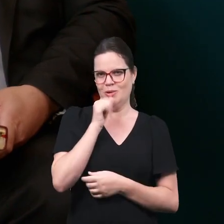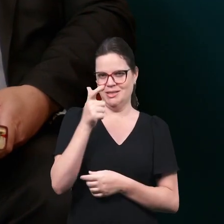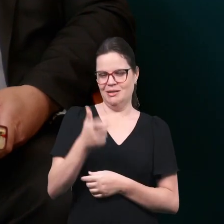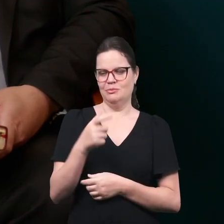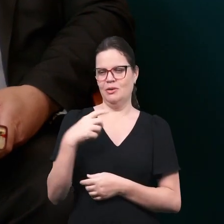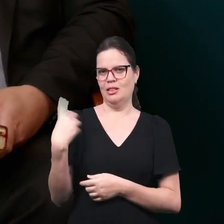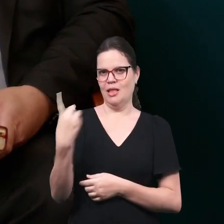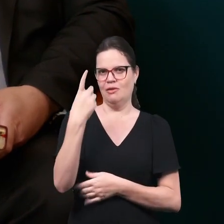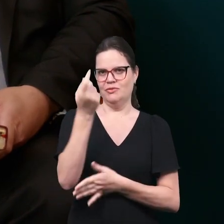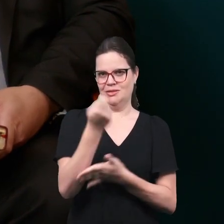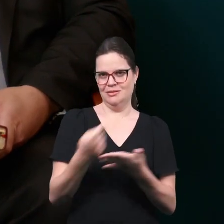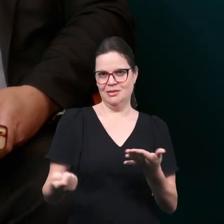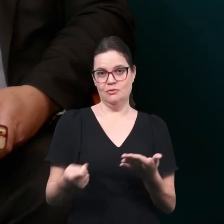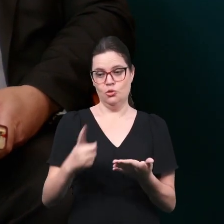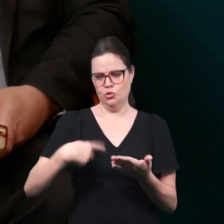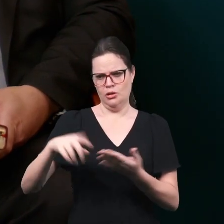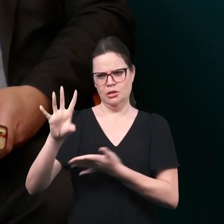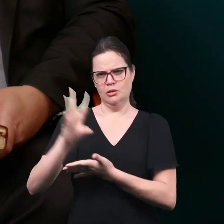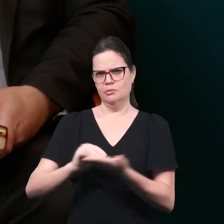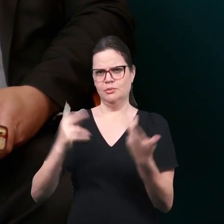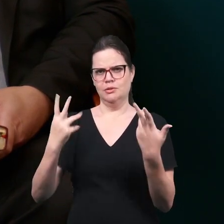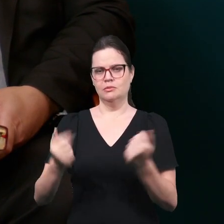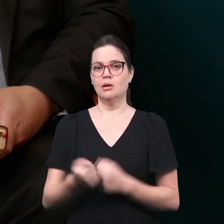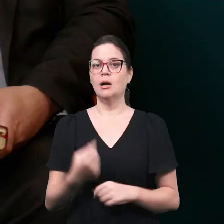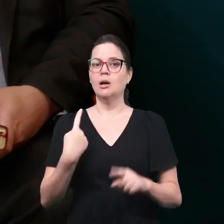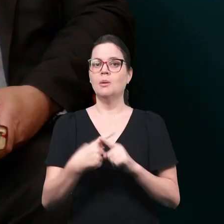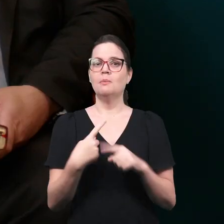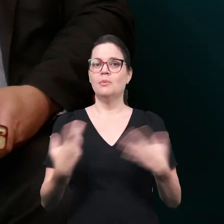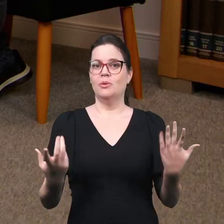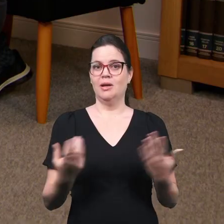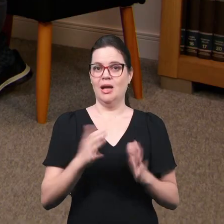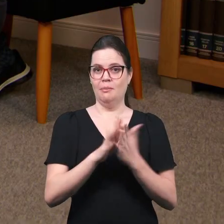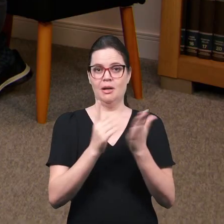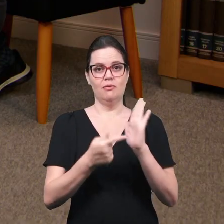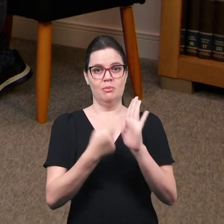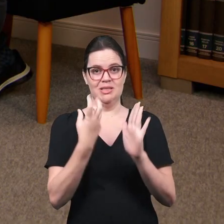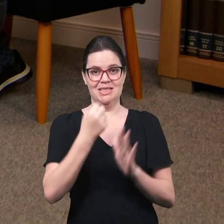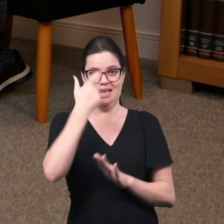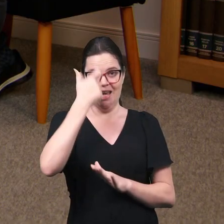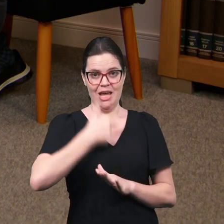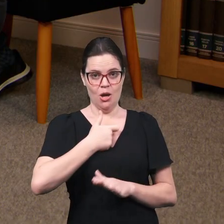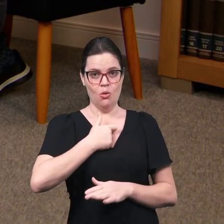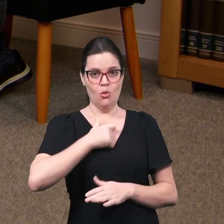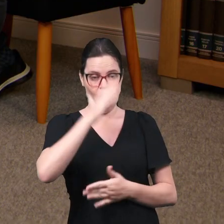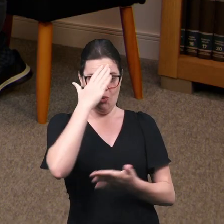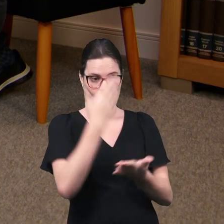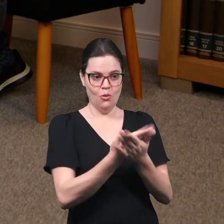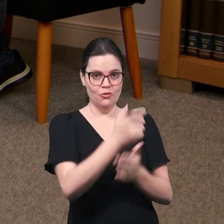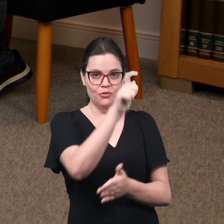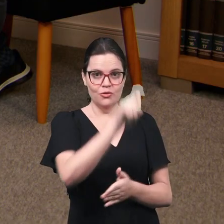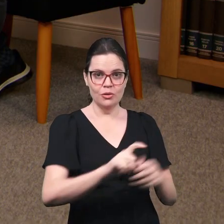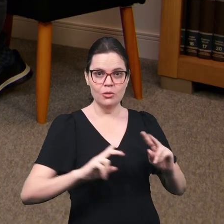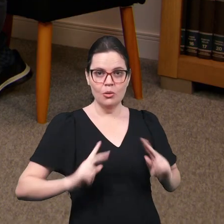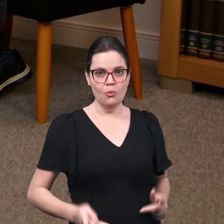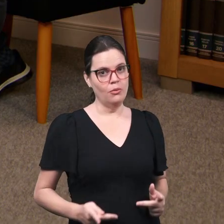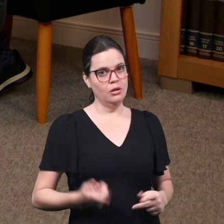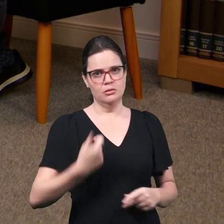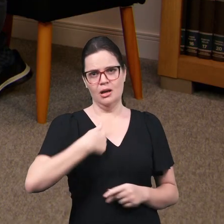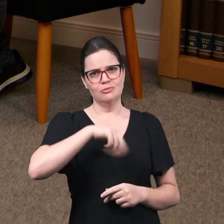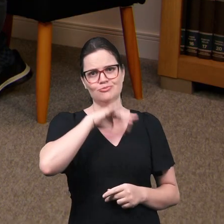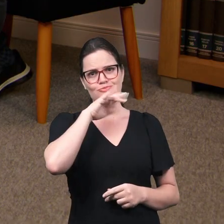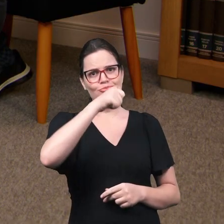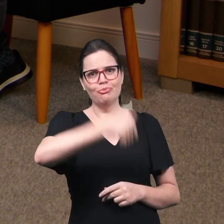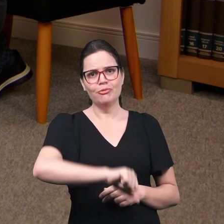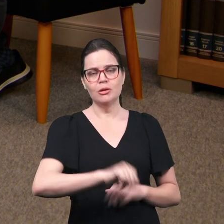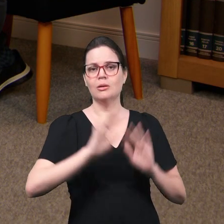um exemplo a ser seguido por nós. A Bíblia fala: maldito o homem que confia no homem. No homem nós precisamos ter reservas, mas no